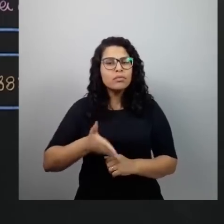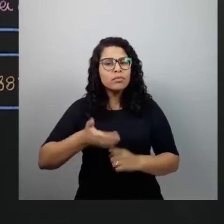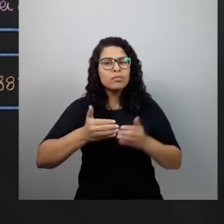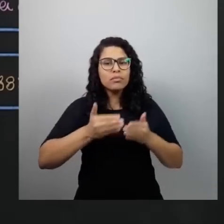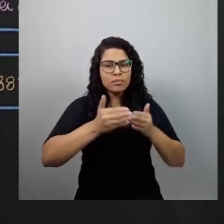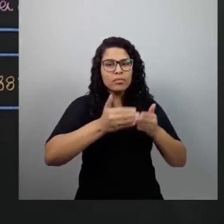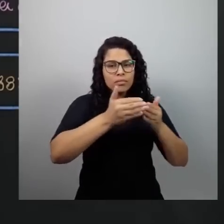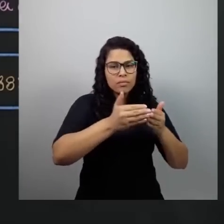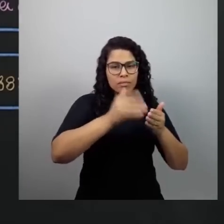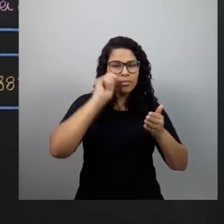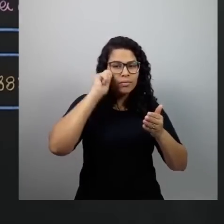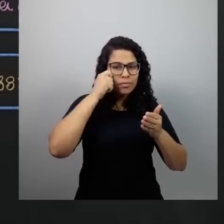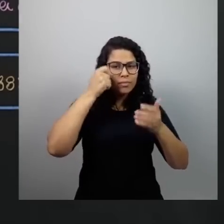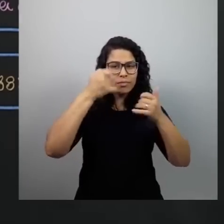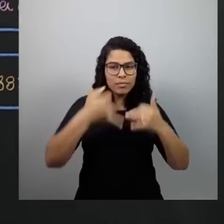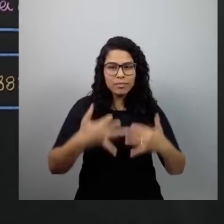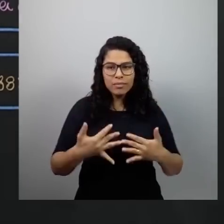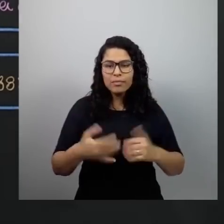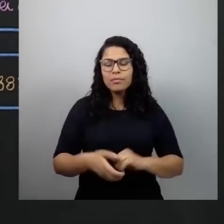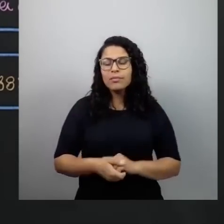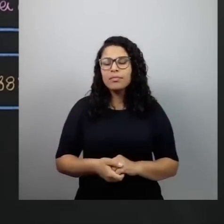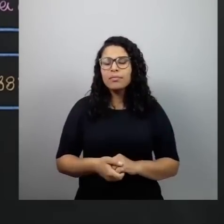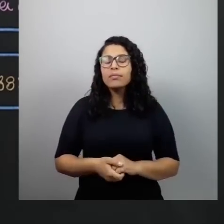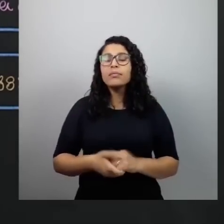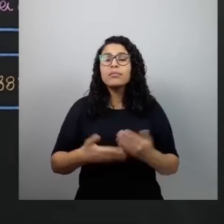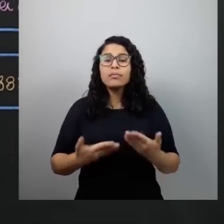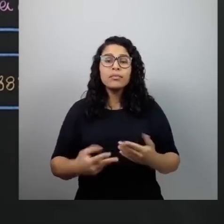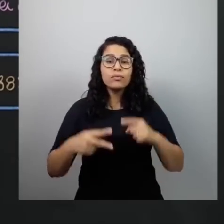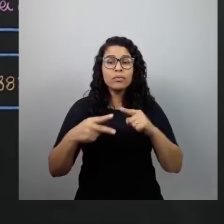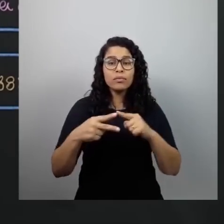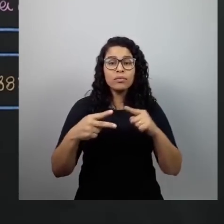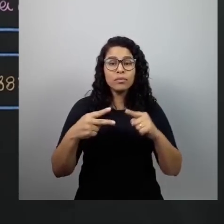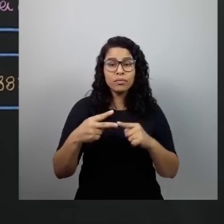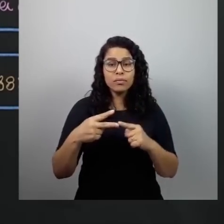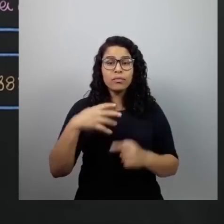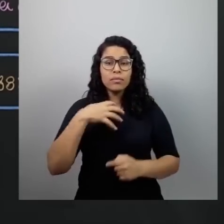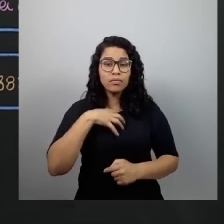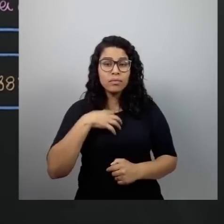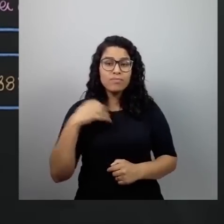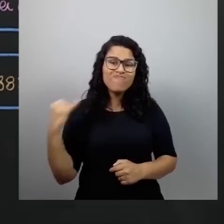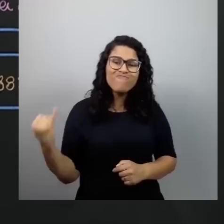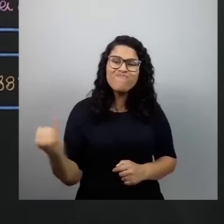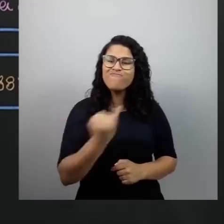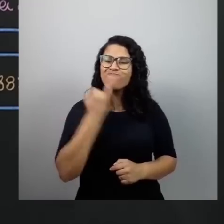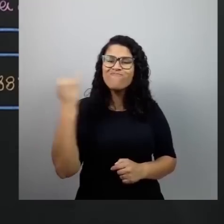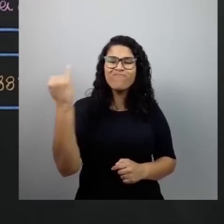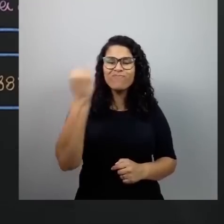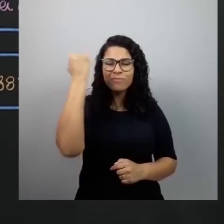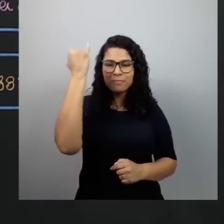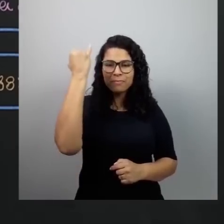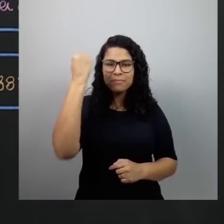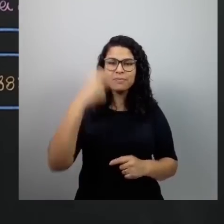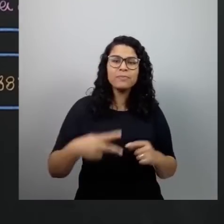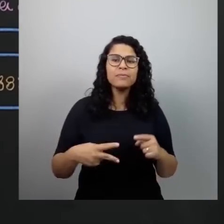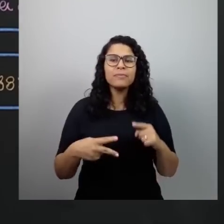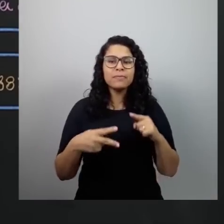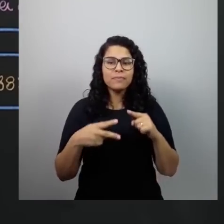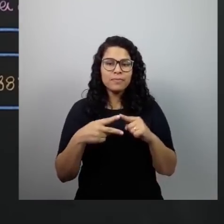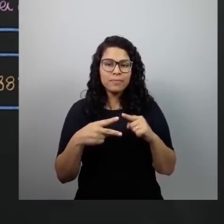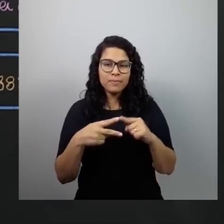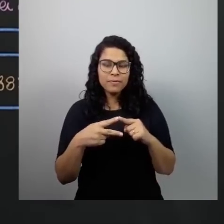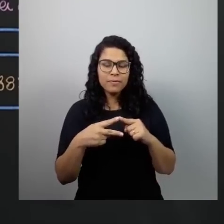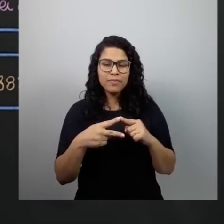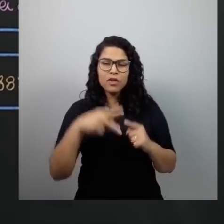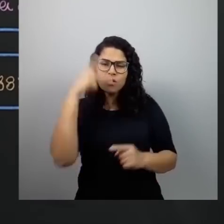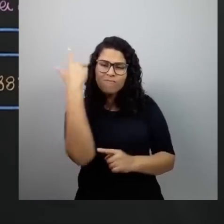negreiros. Isso aqui é muito importante. Dois aspectos da escravidão que permaneciam durante o segundo reinado.